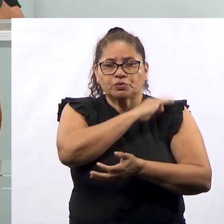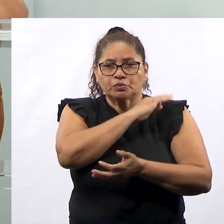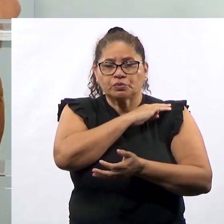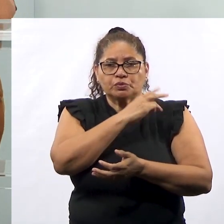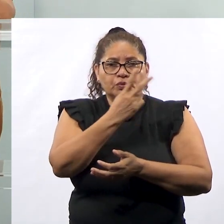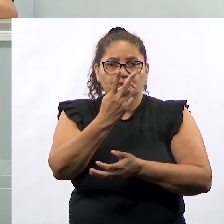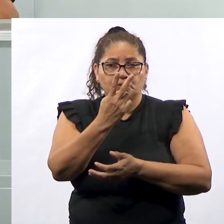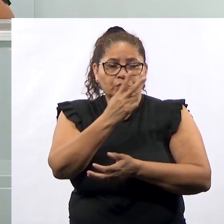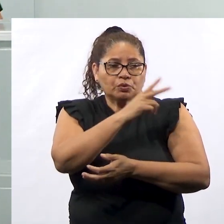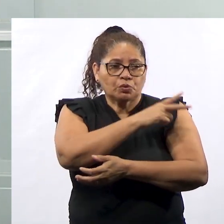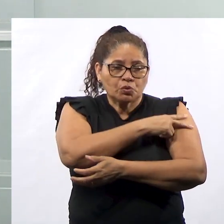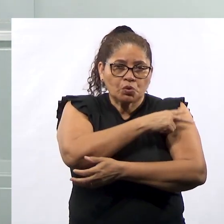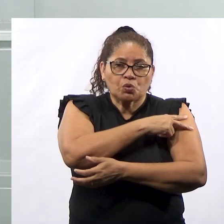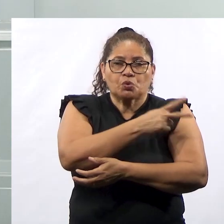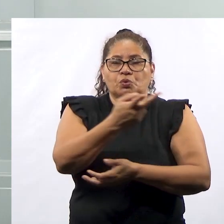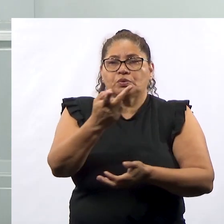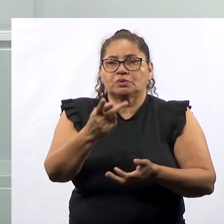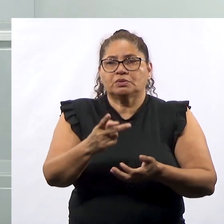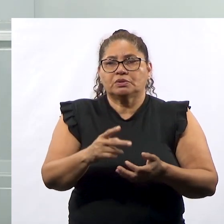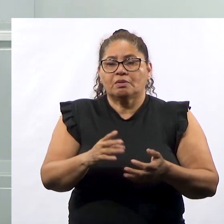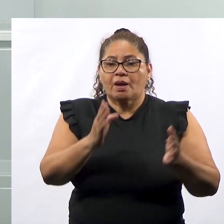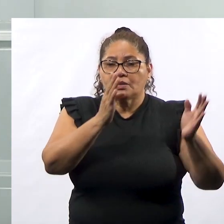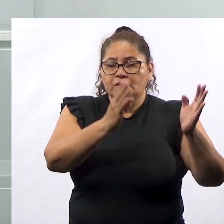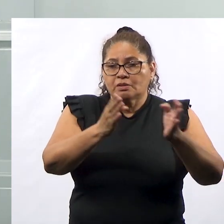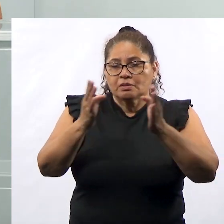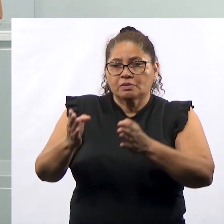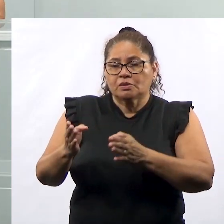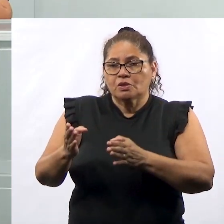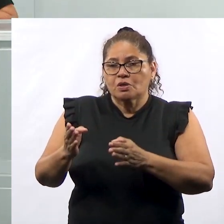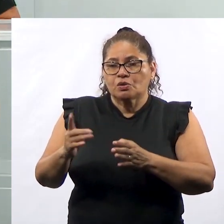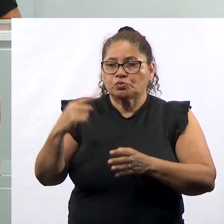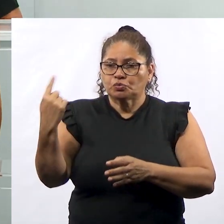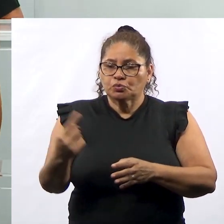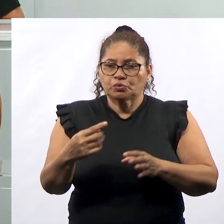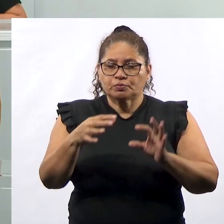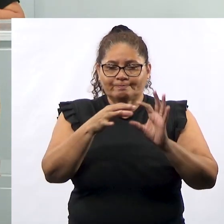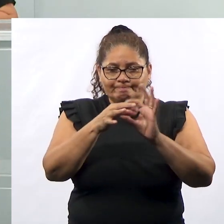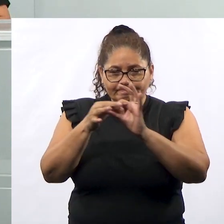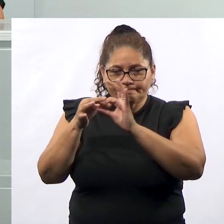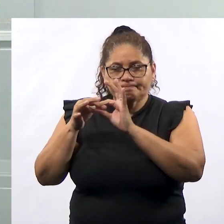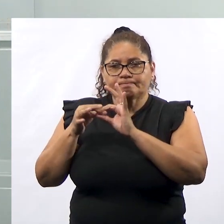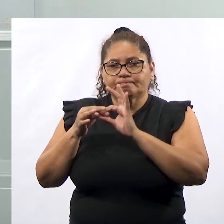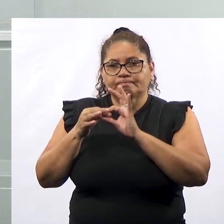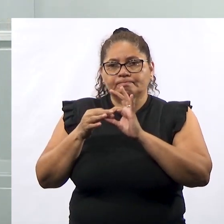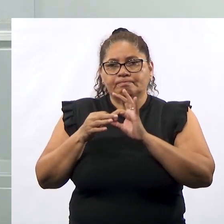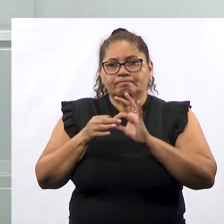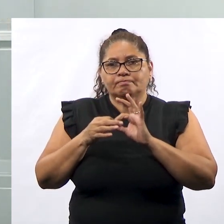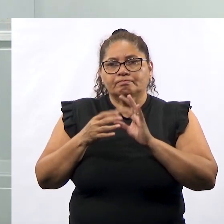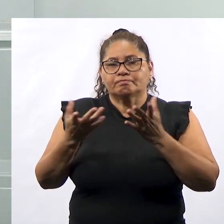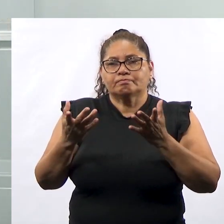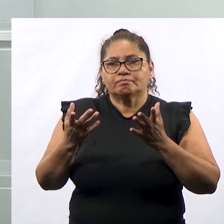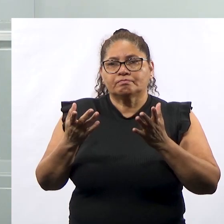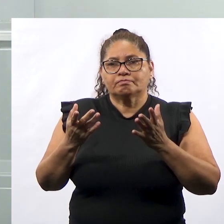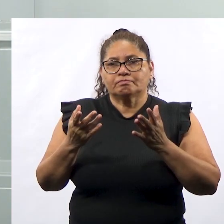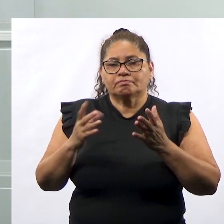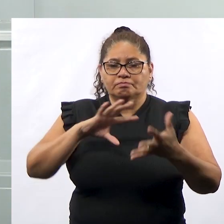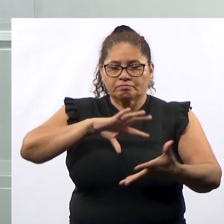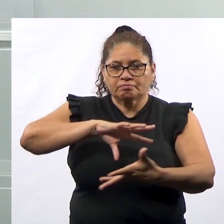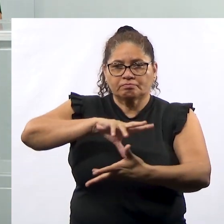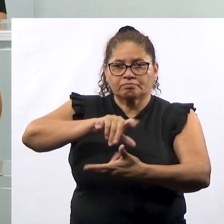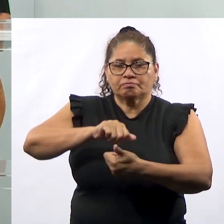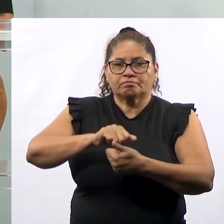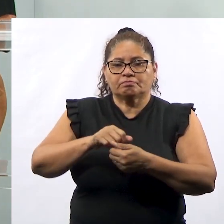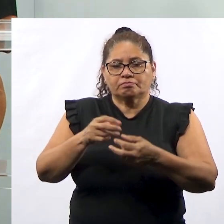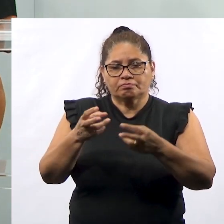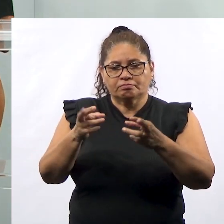médio ou fundamental 2 precisam desenvolver, mas a partir do nosso contexto local, para o